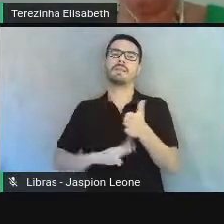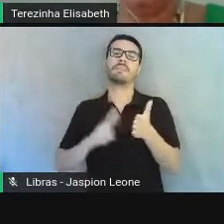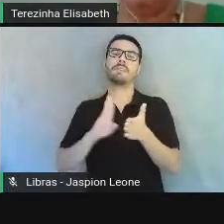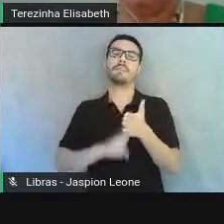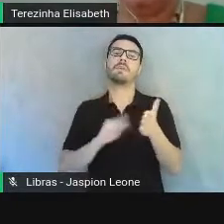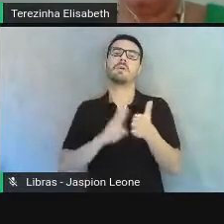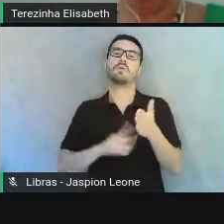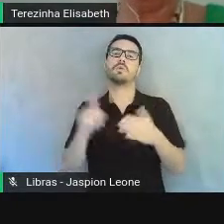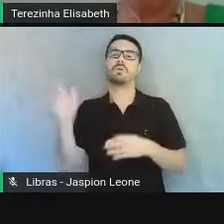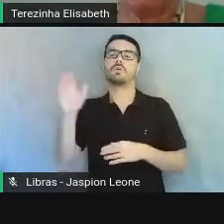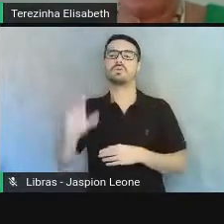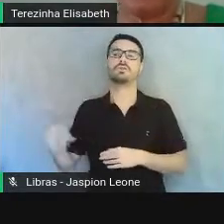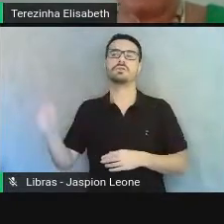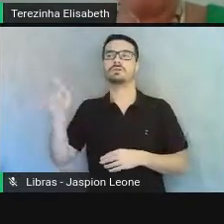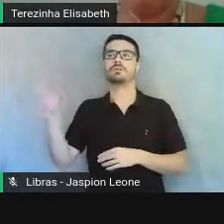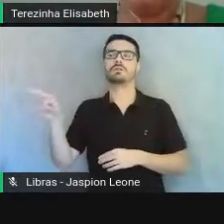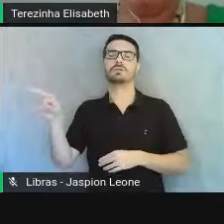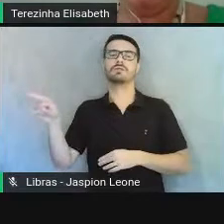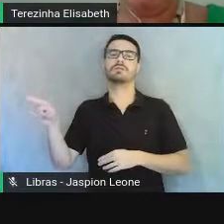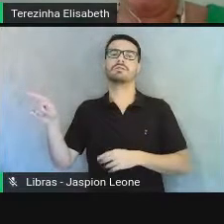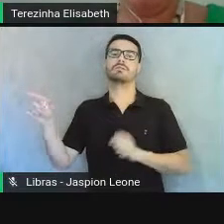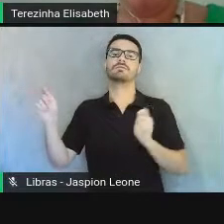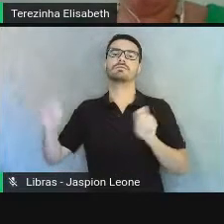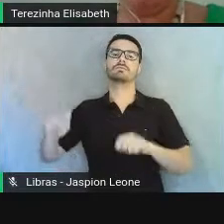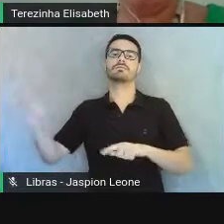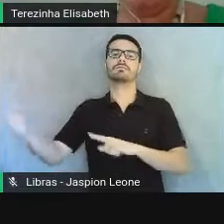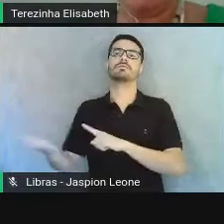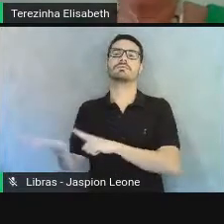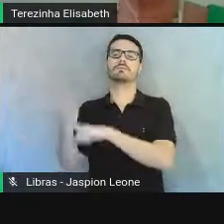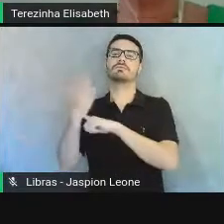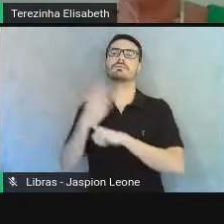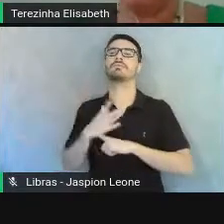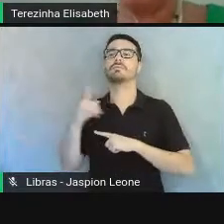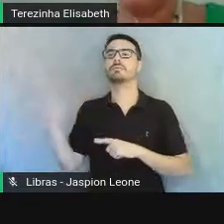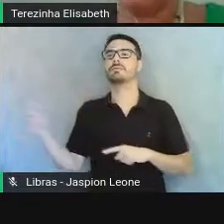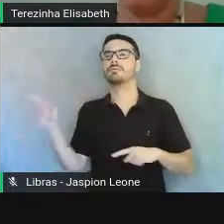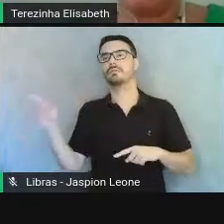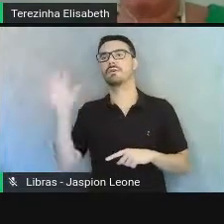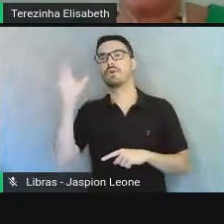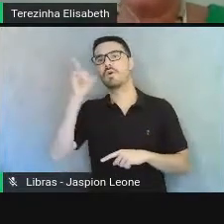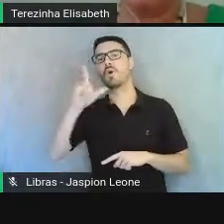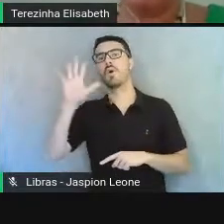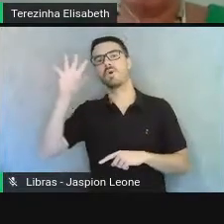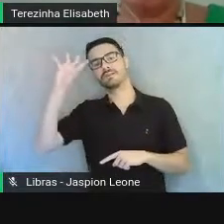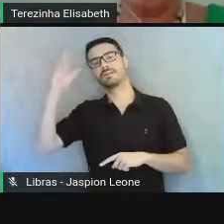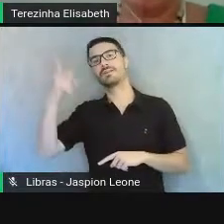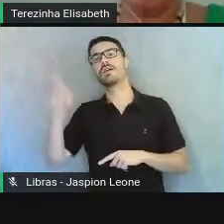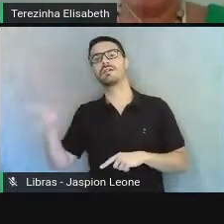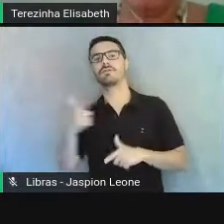científicas nos oferecem para a realização dos nossos trabalhos.